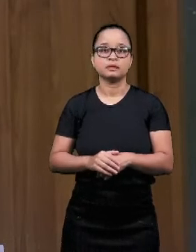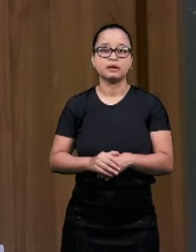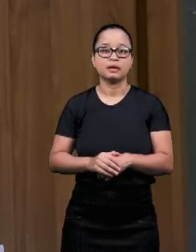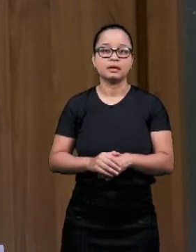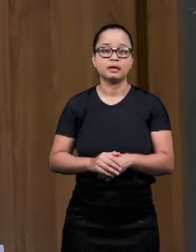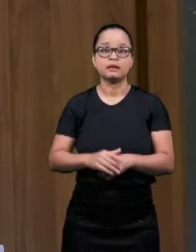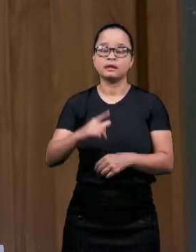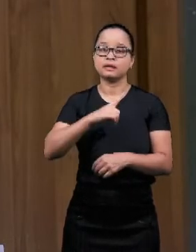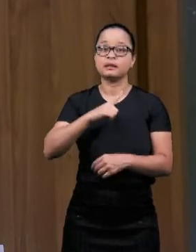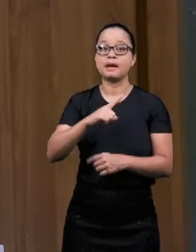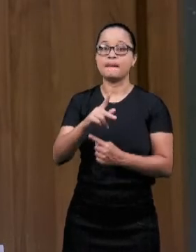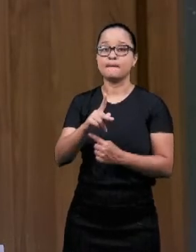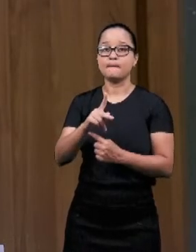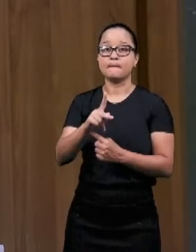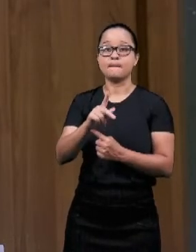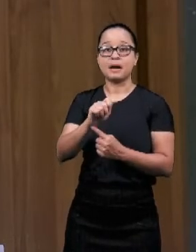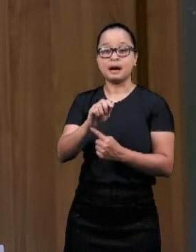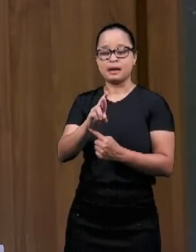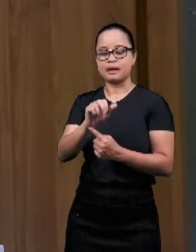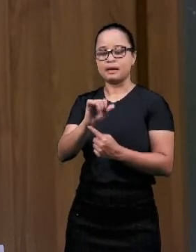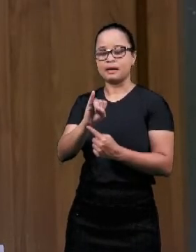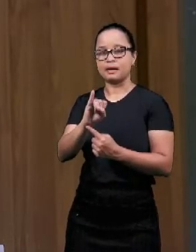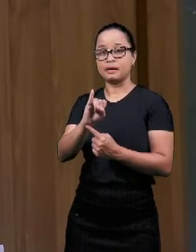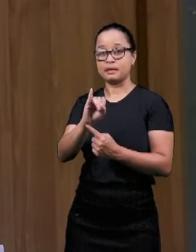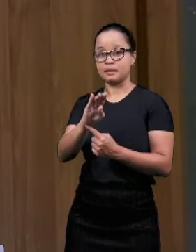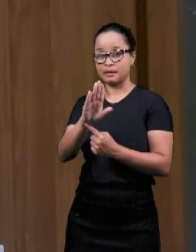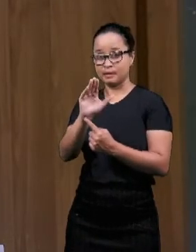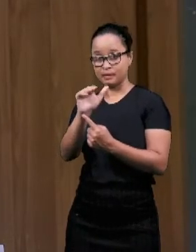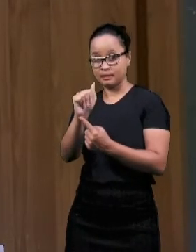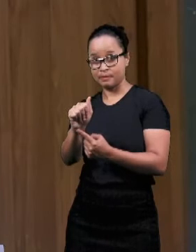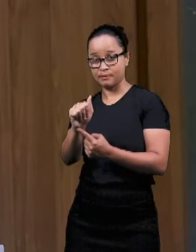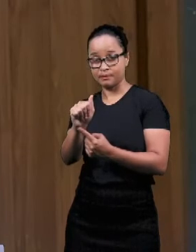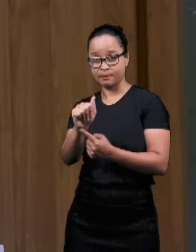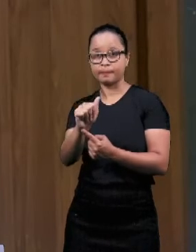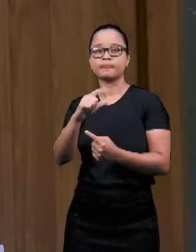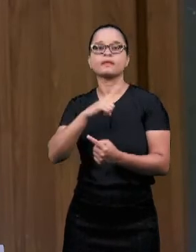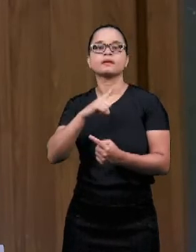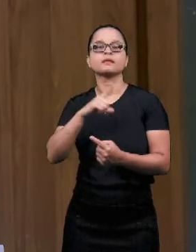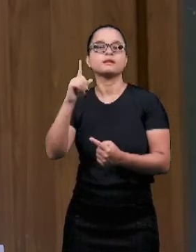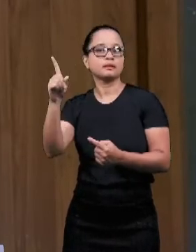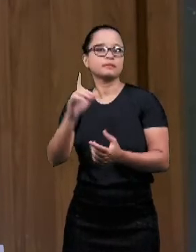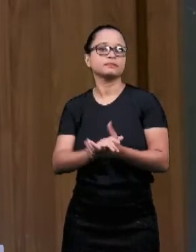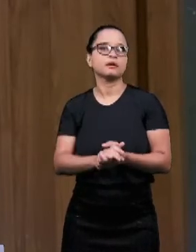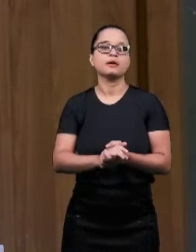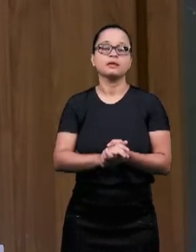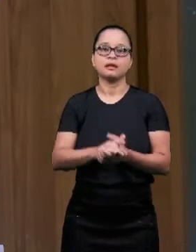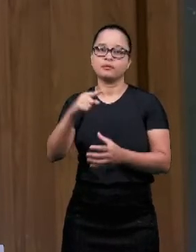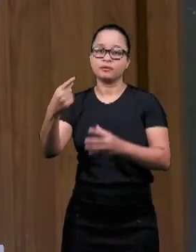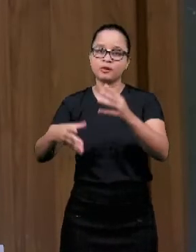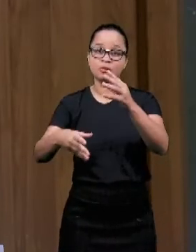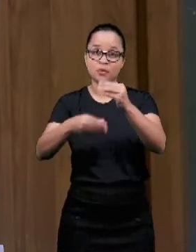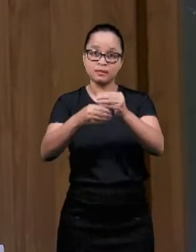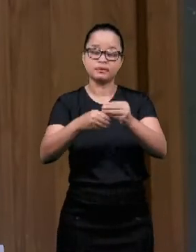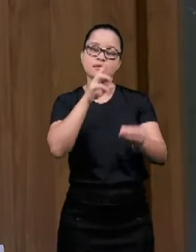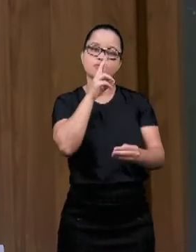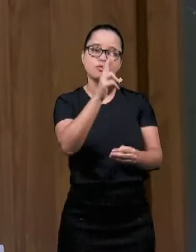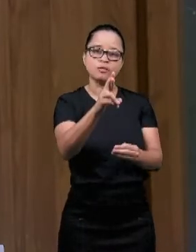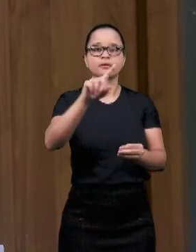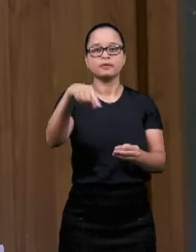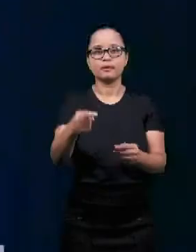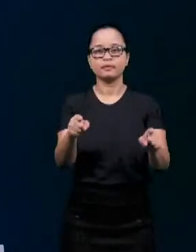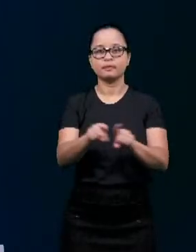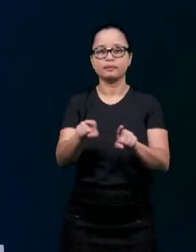central ali de Souza, a nossa irmã Joana Dark vai completar esta resposta. As irmãs estão com